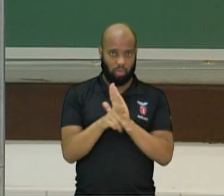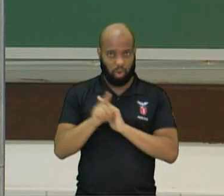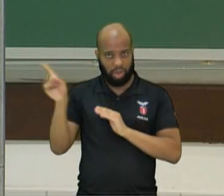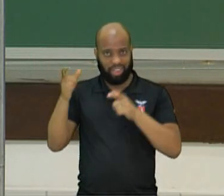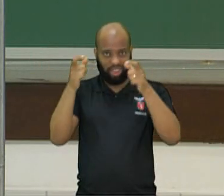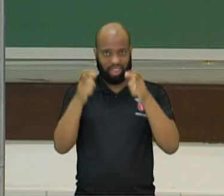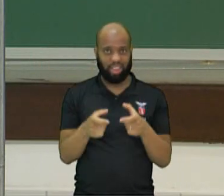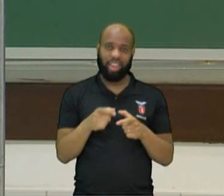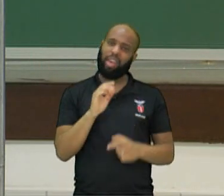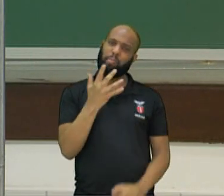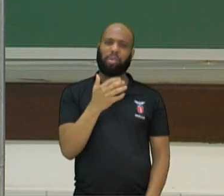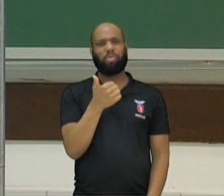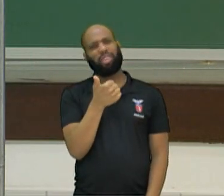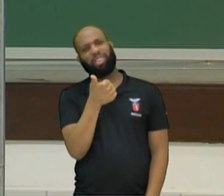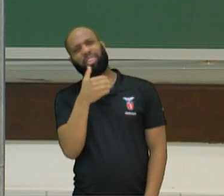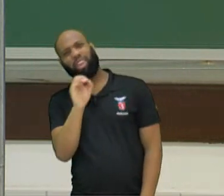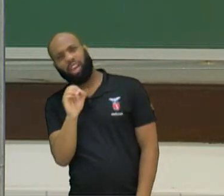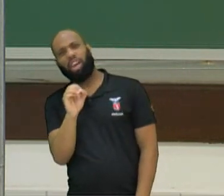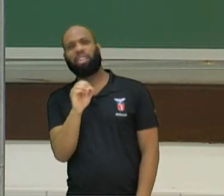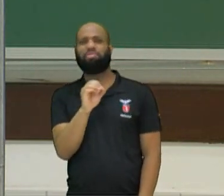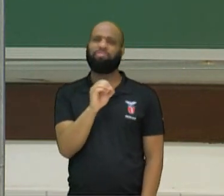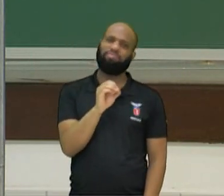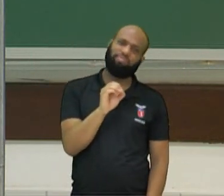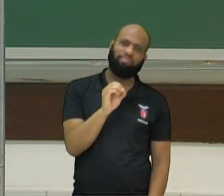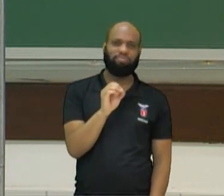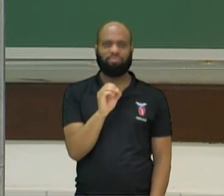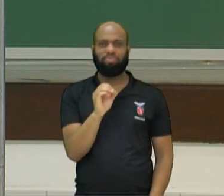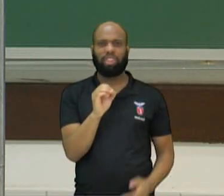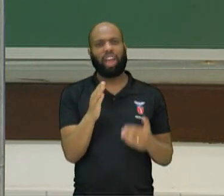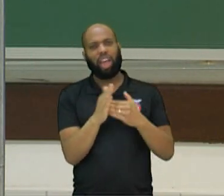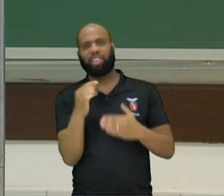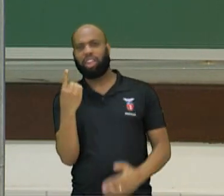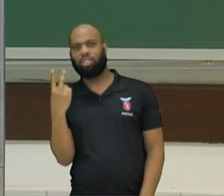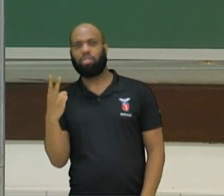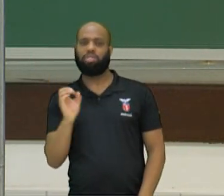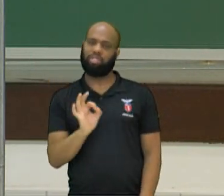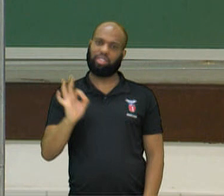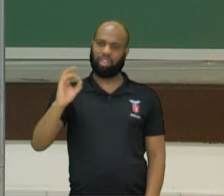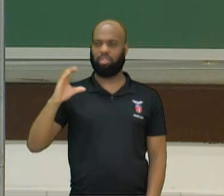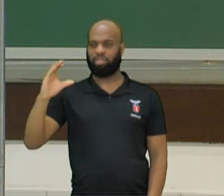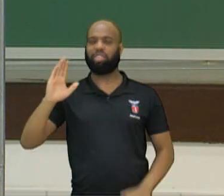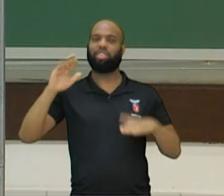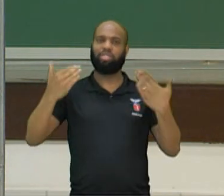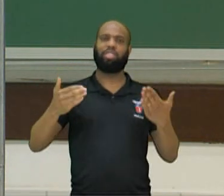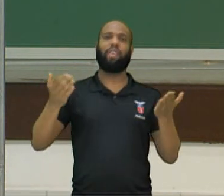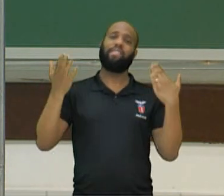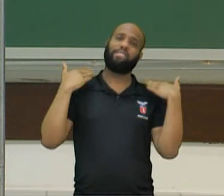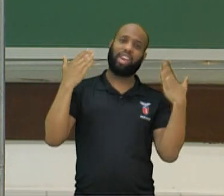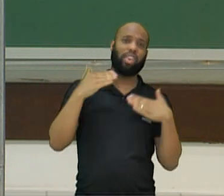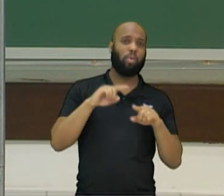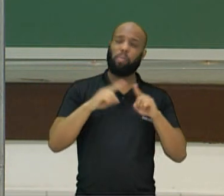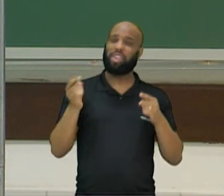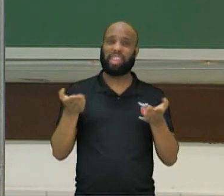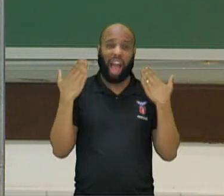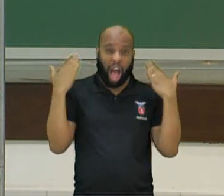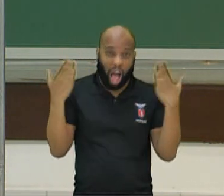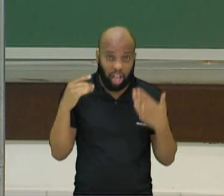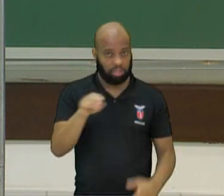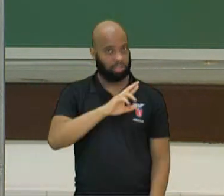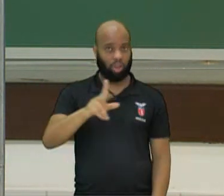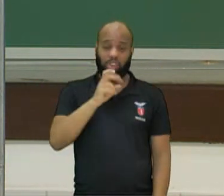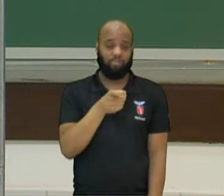têm temperaturas em torno de médias de 10, 12 graus Celsius. Então, são verões que são bastante